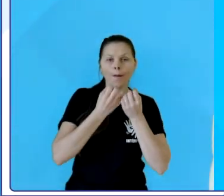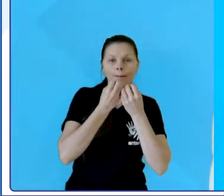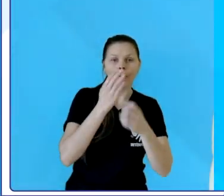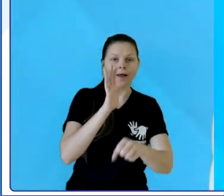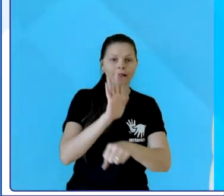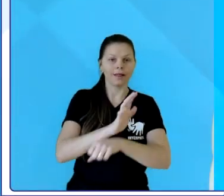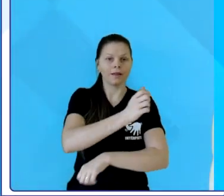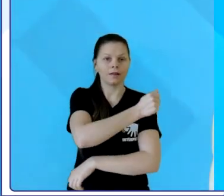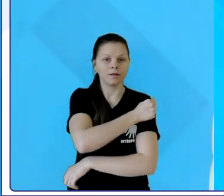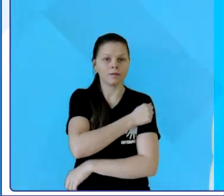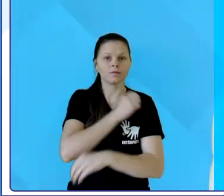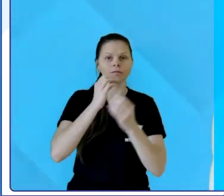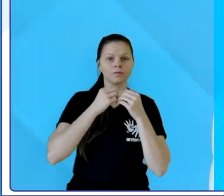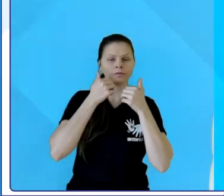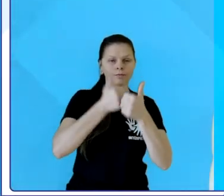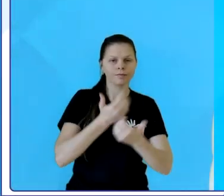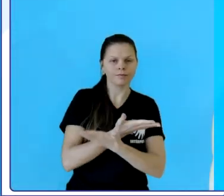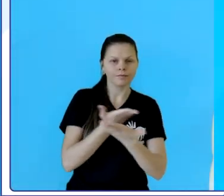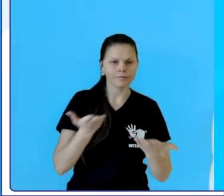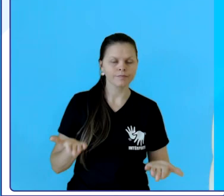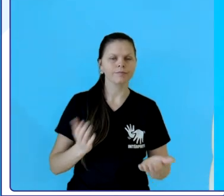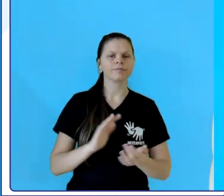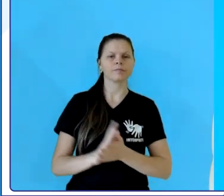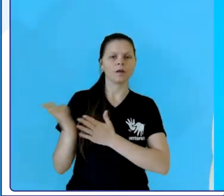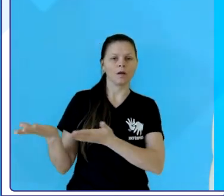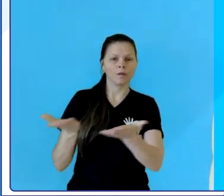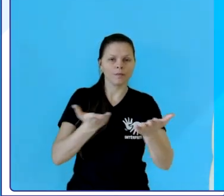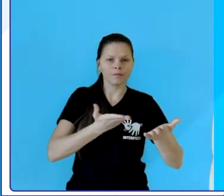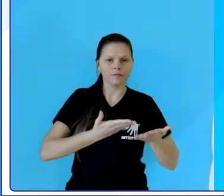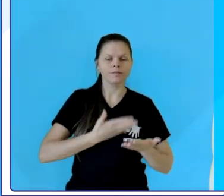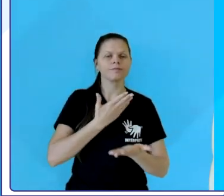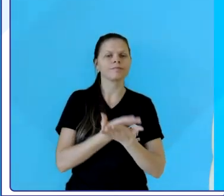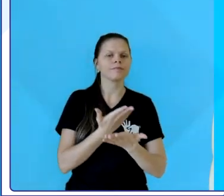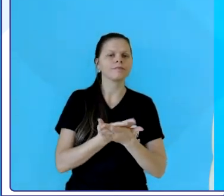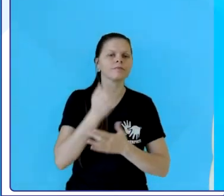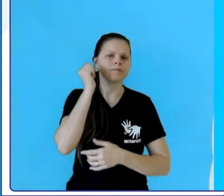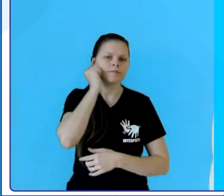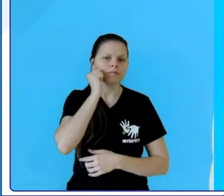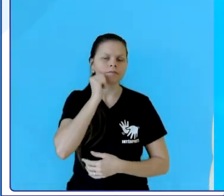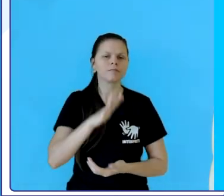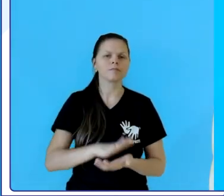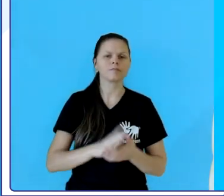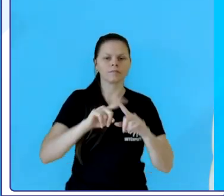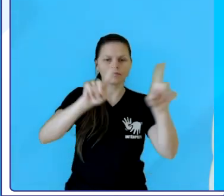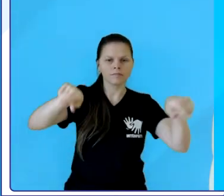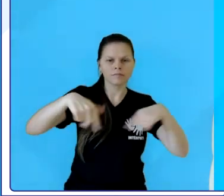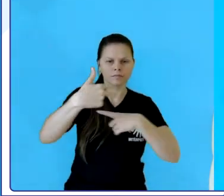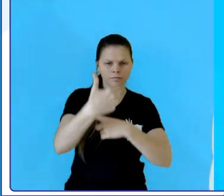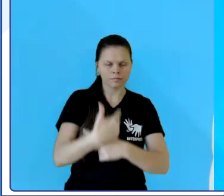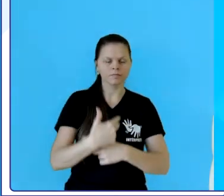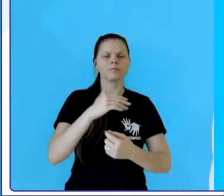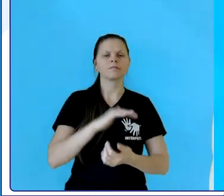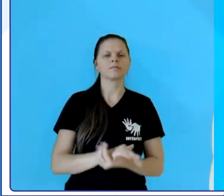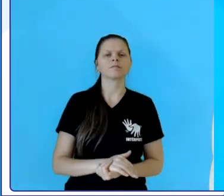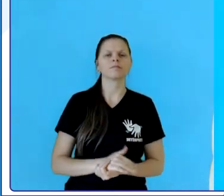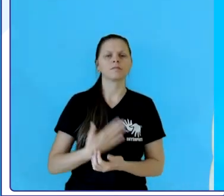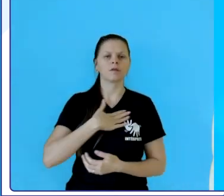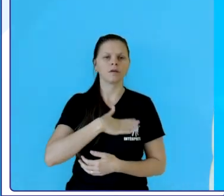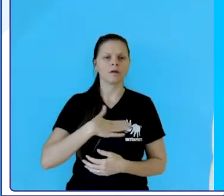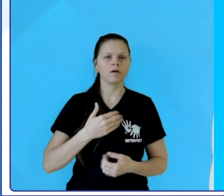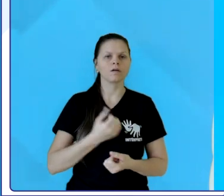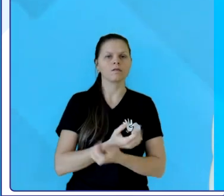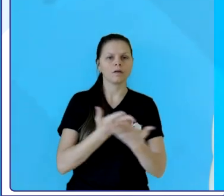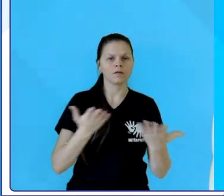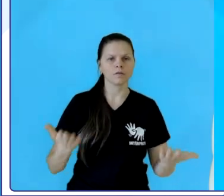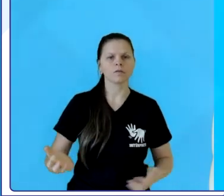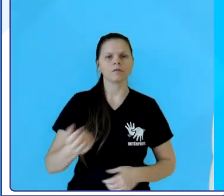Boa tarde, pessoal. Tudo bem com vocês? Sejam bem-vindos a mais uma aula de ciências da SEMEC Connect. Gostaria, de saudar os